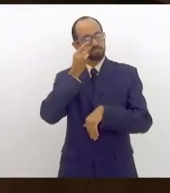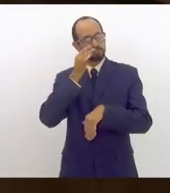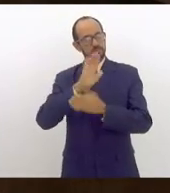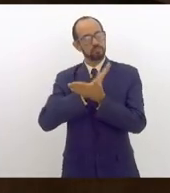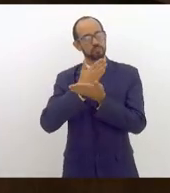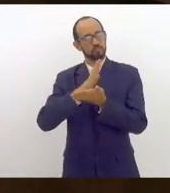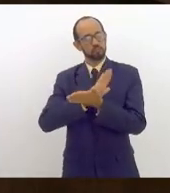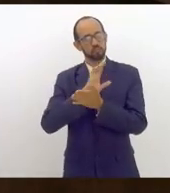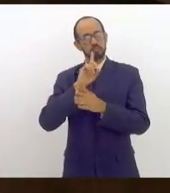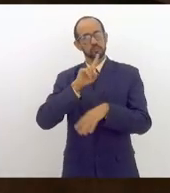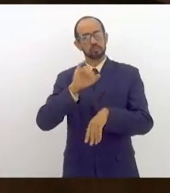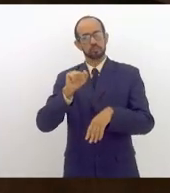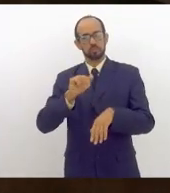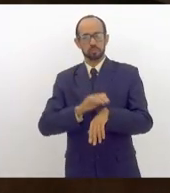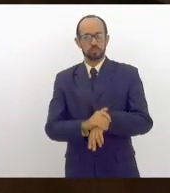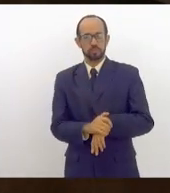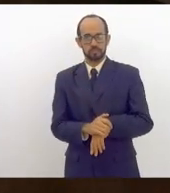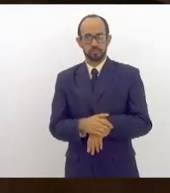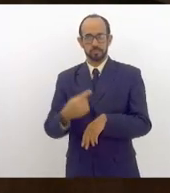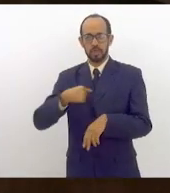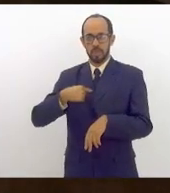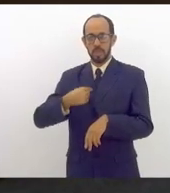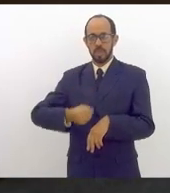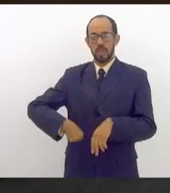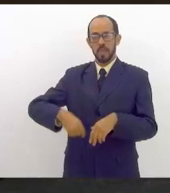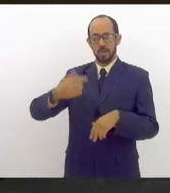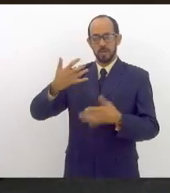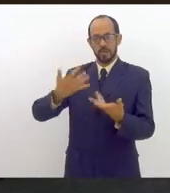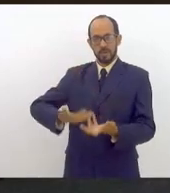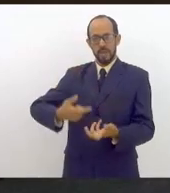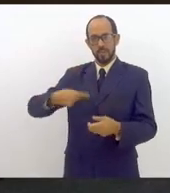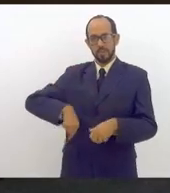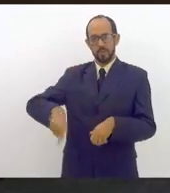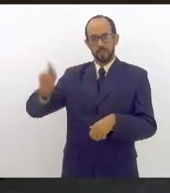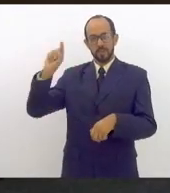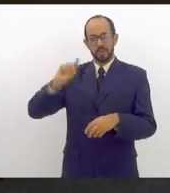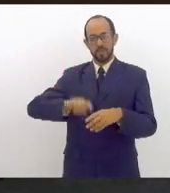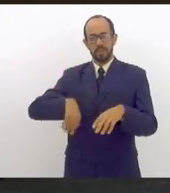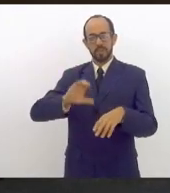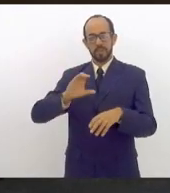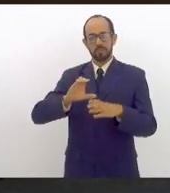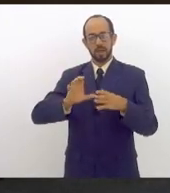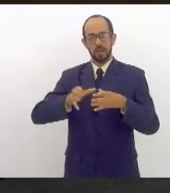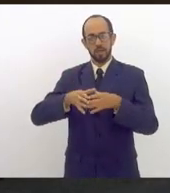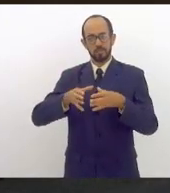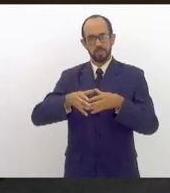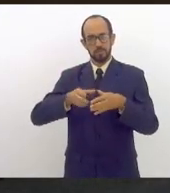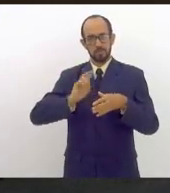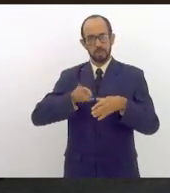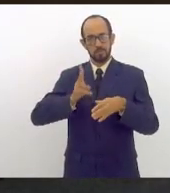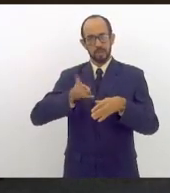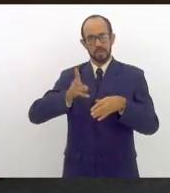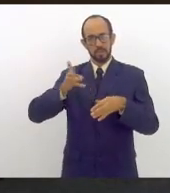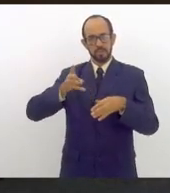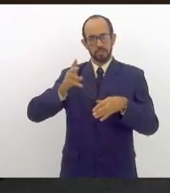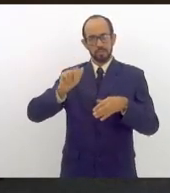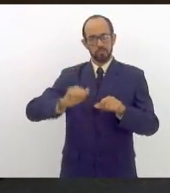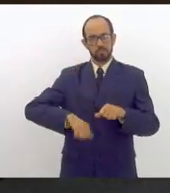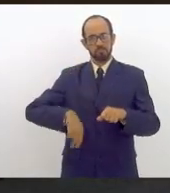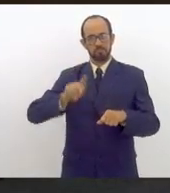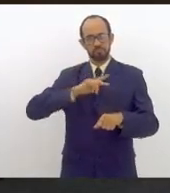dias. Faço questão de ir uma reunião de comissão permanente presidido por um futuro